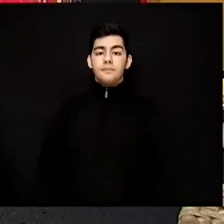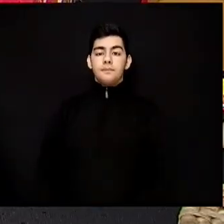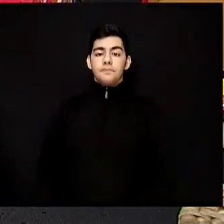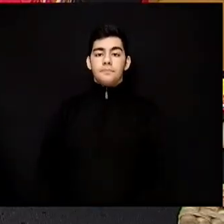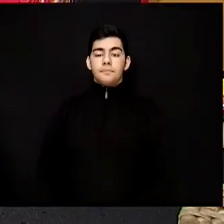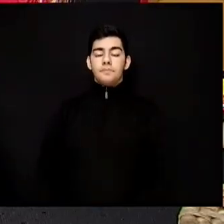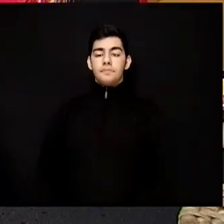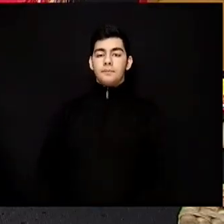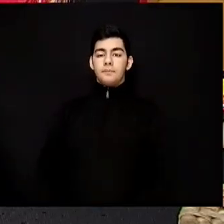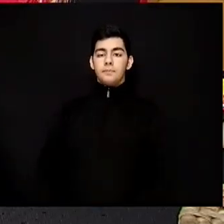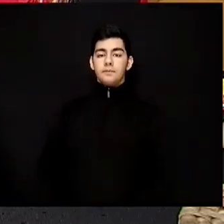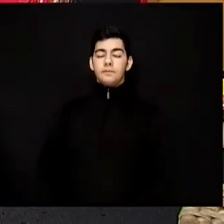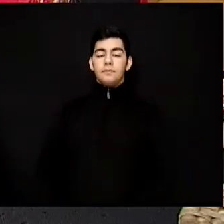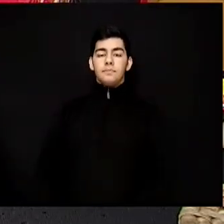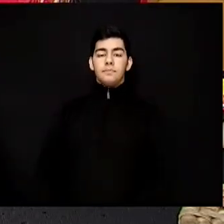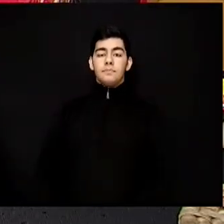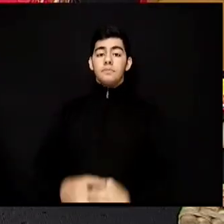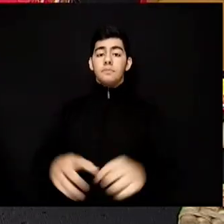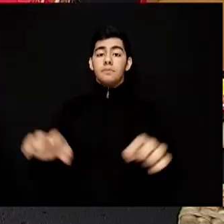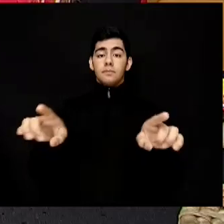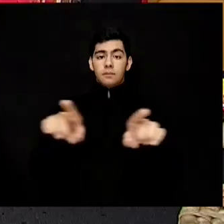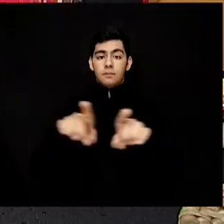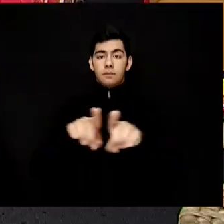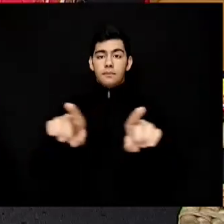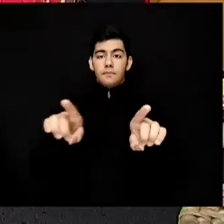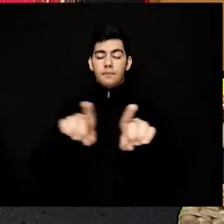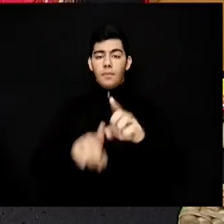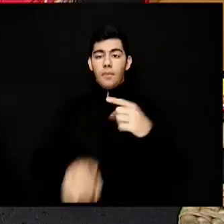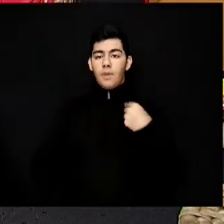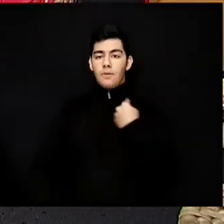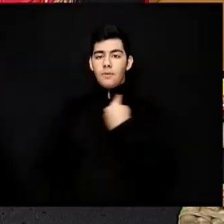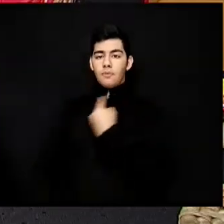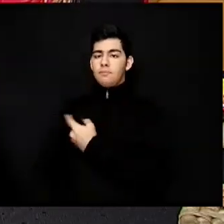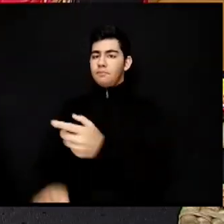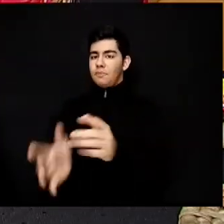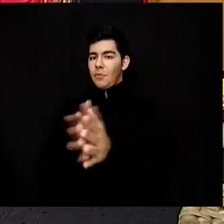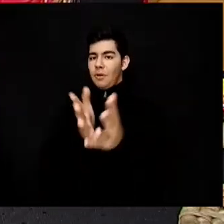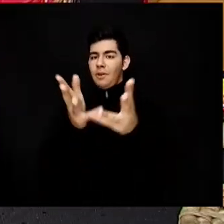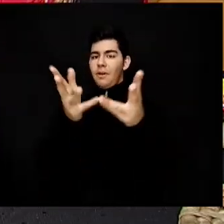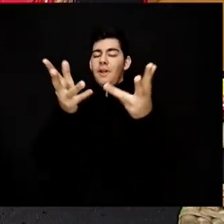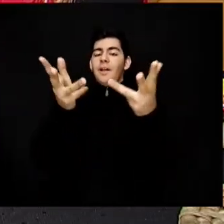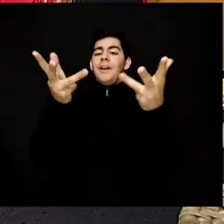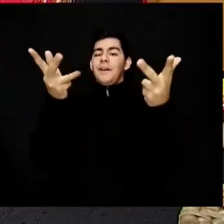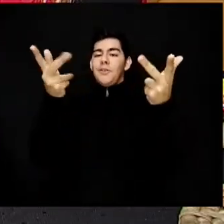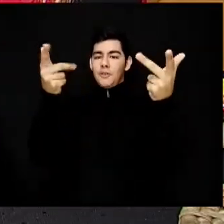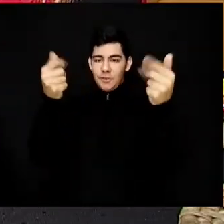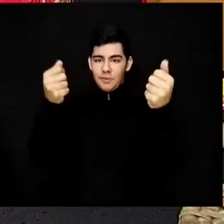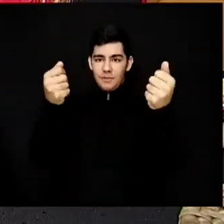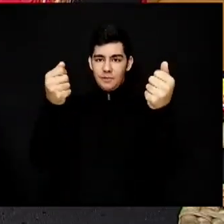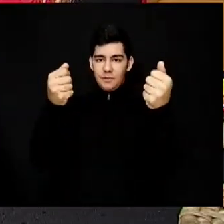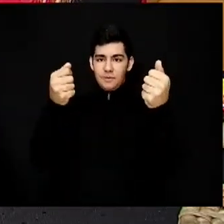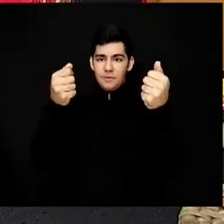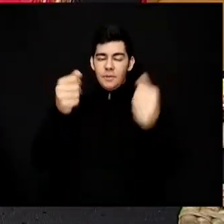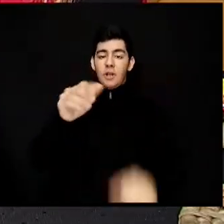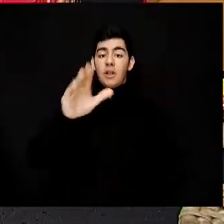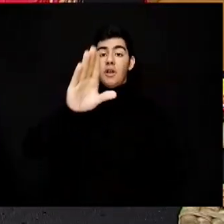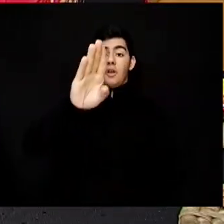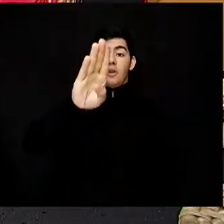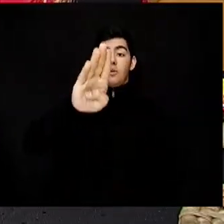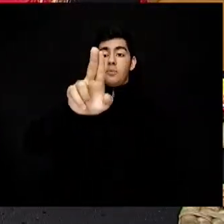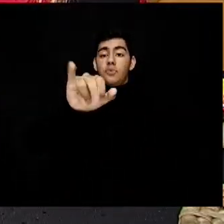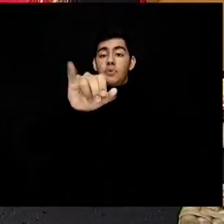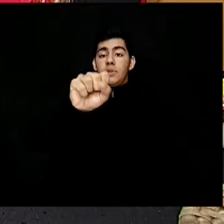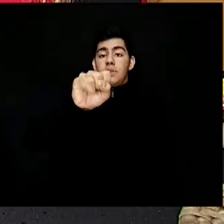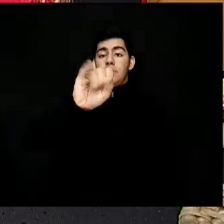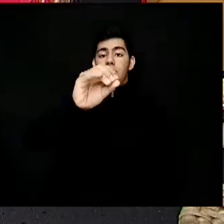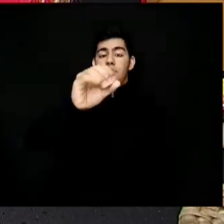E também a nossa riqueza, a nossa prosperidade, os búzios. Para ficar uma choker